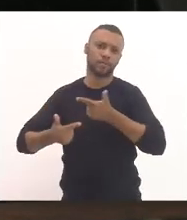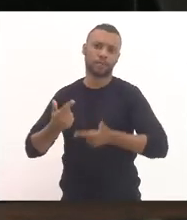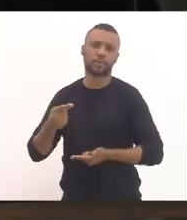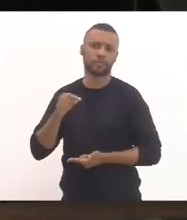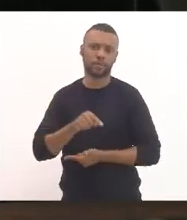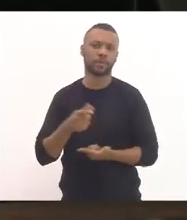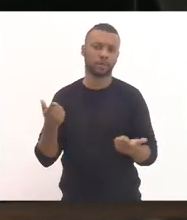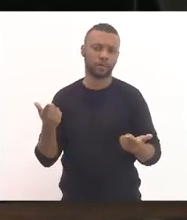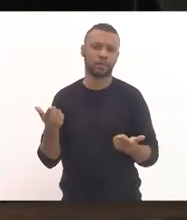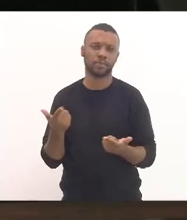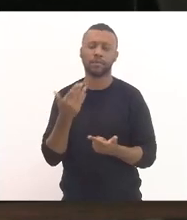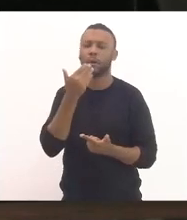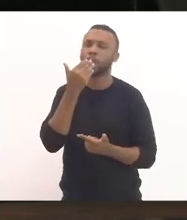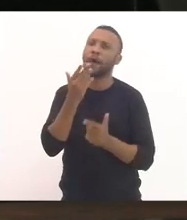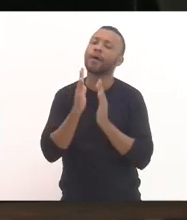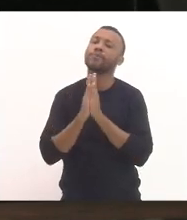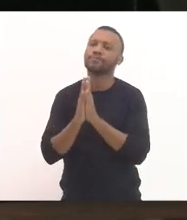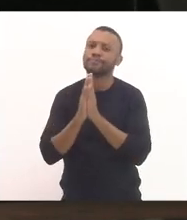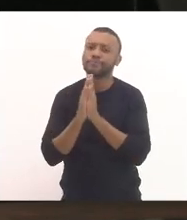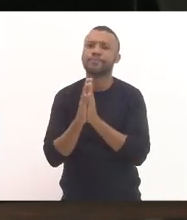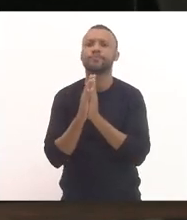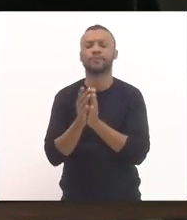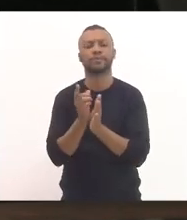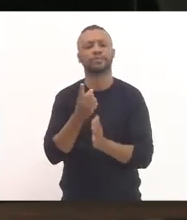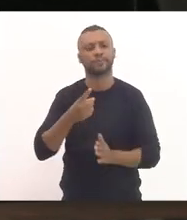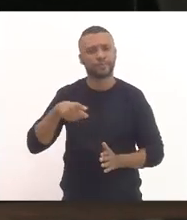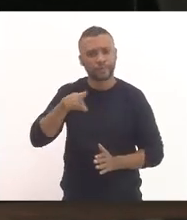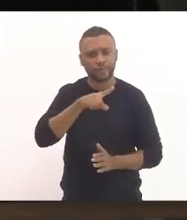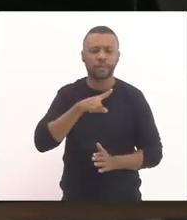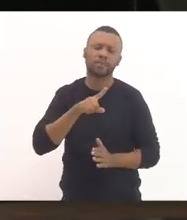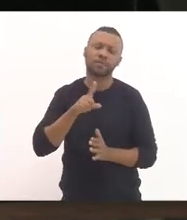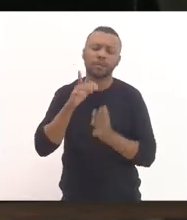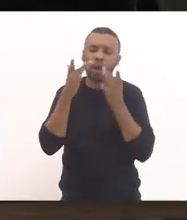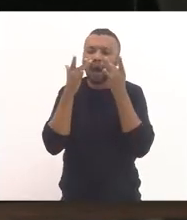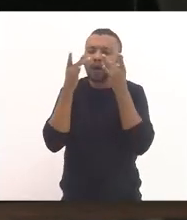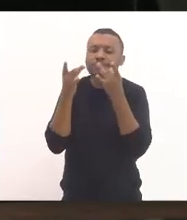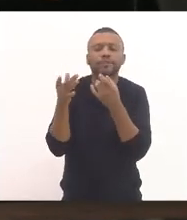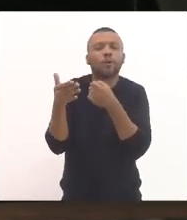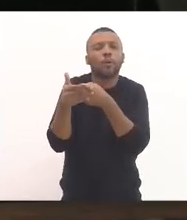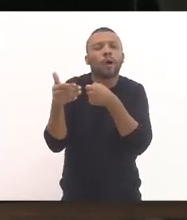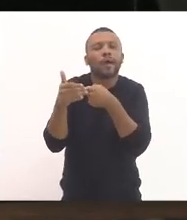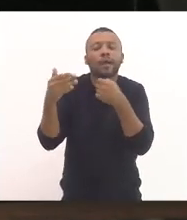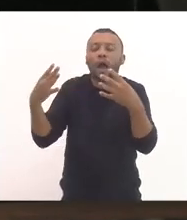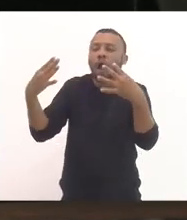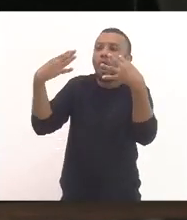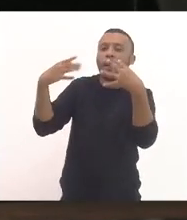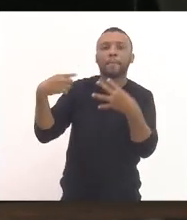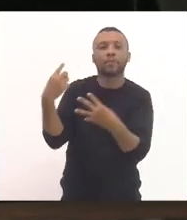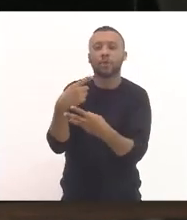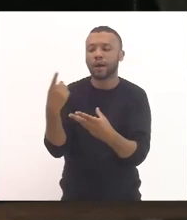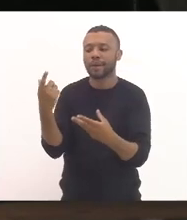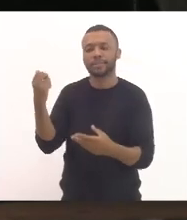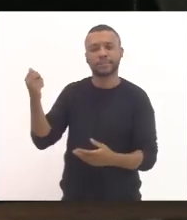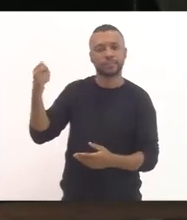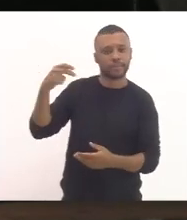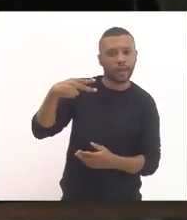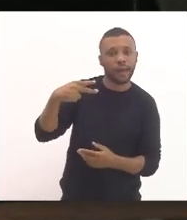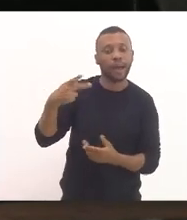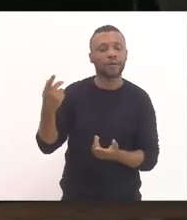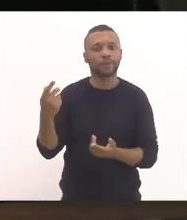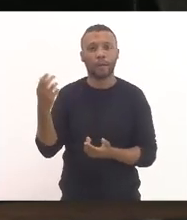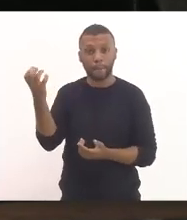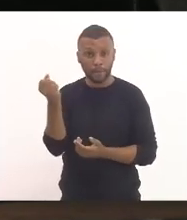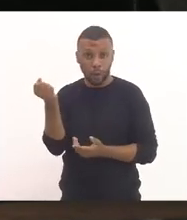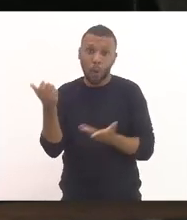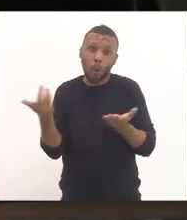e é eu peço aqui encarecidamente que vocês têm um carinho olhe por nós pensionistas porque hoje